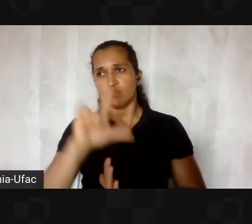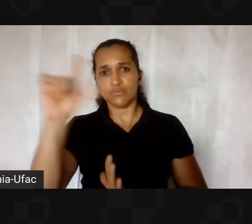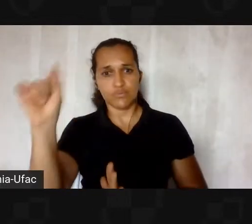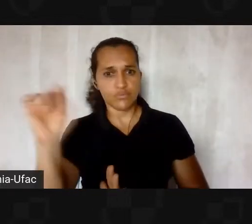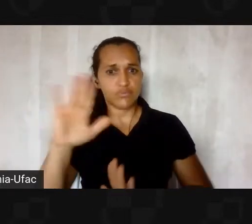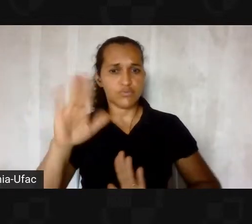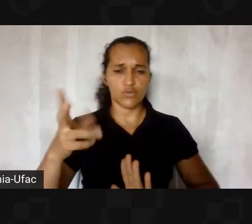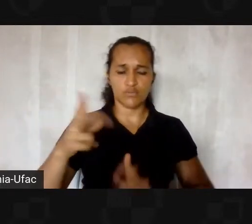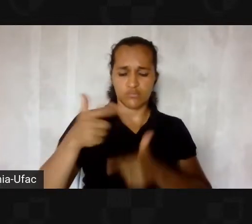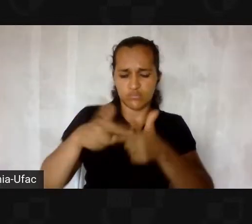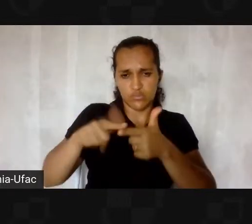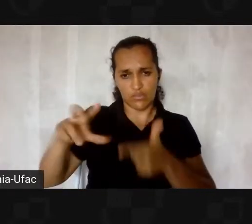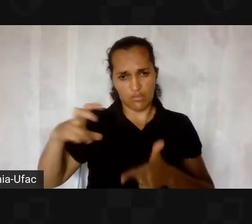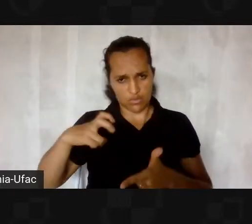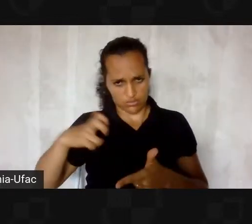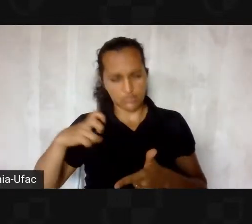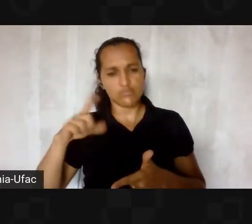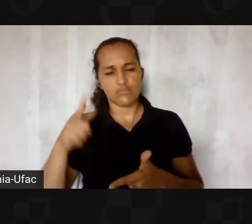pessoais,